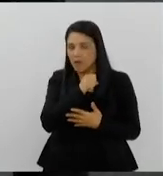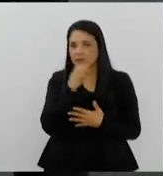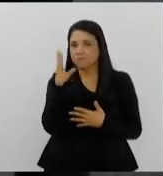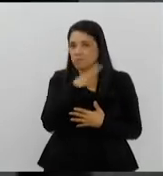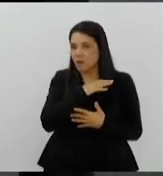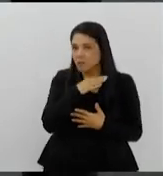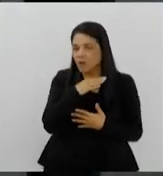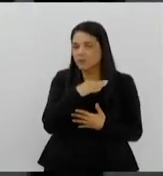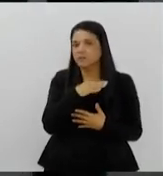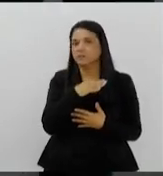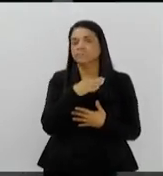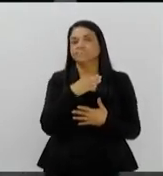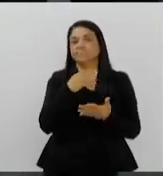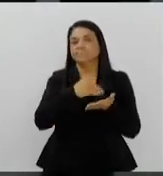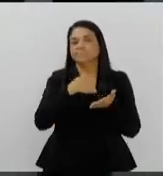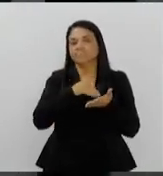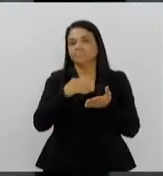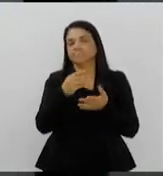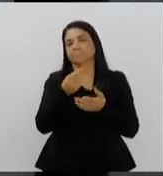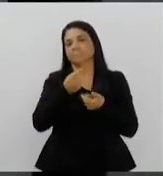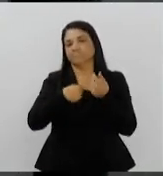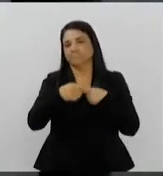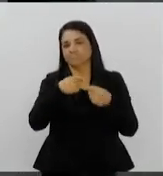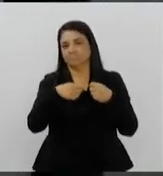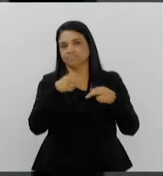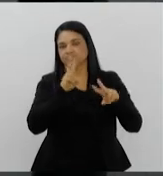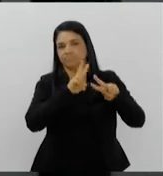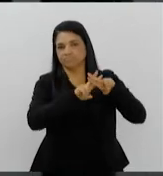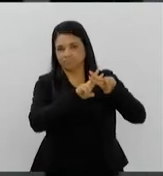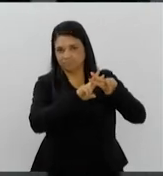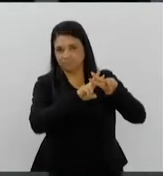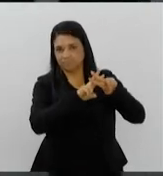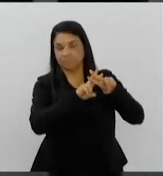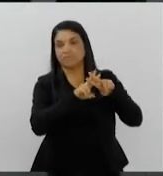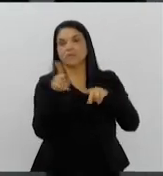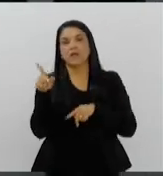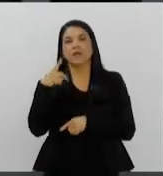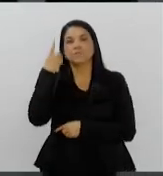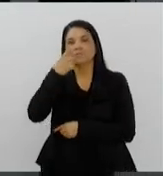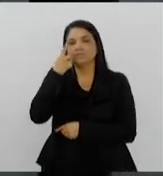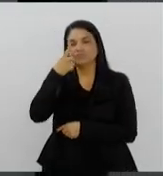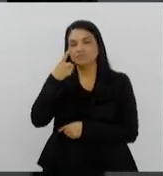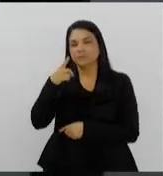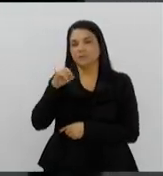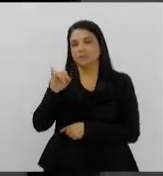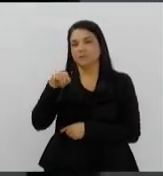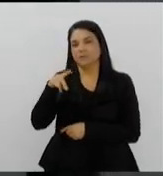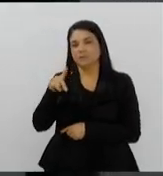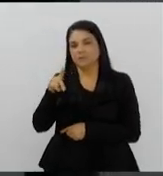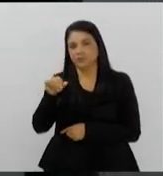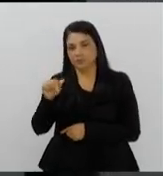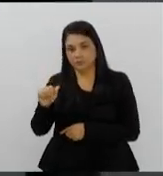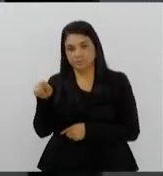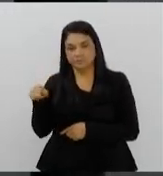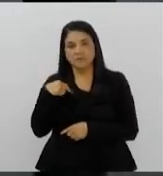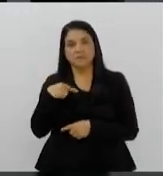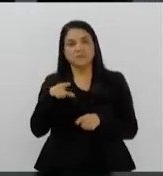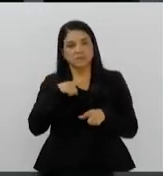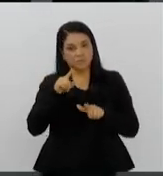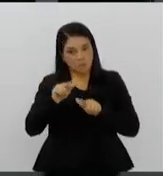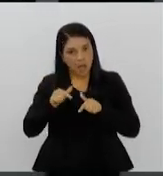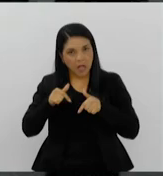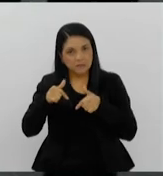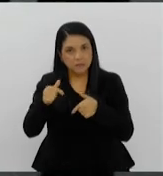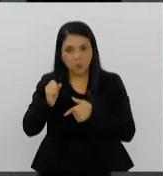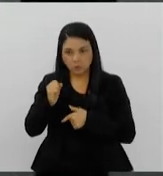Secretaria de Administração Penitenciária, presidente. Deputada Índia também, que faz a pauta. Houve uma operação, que na verdade